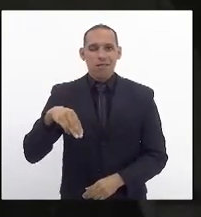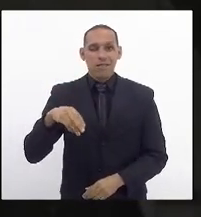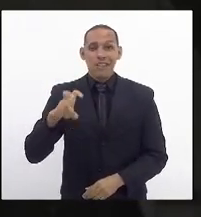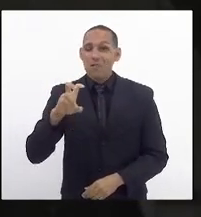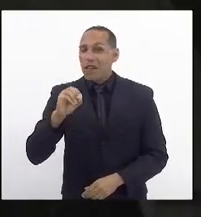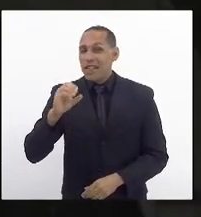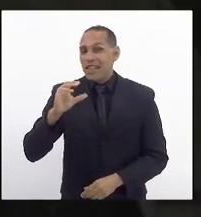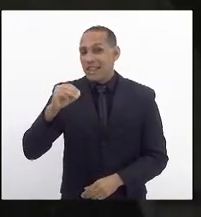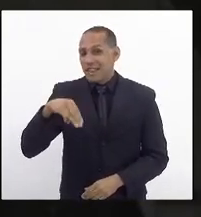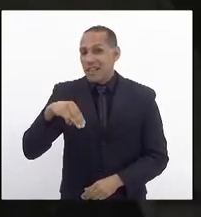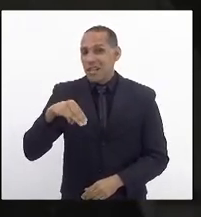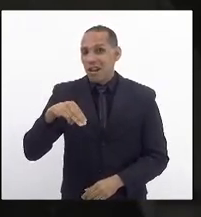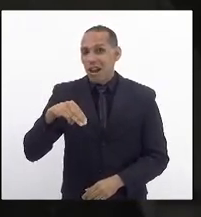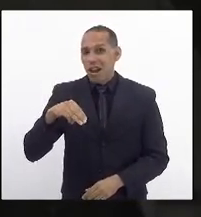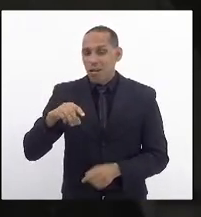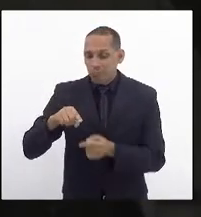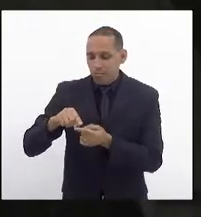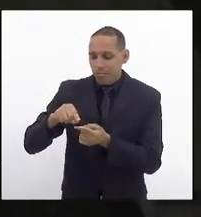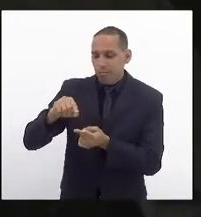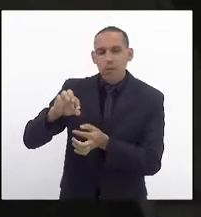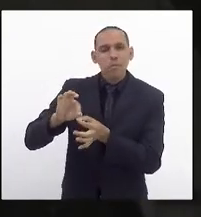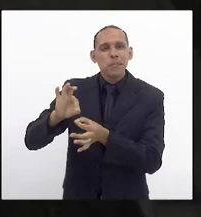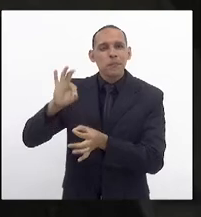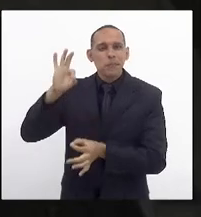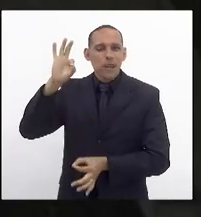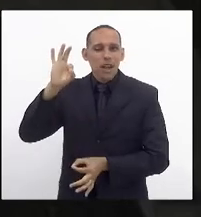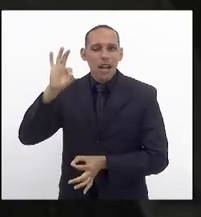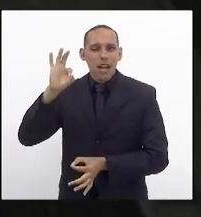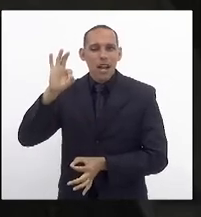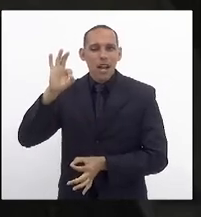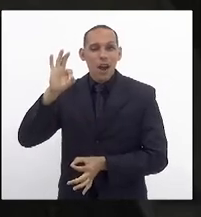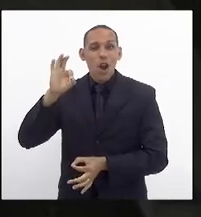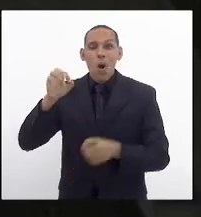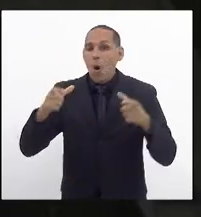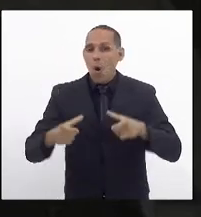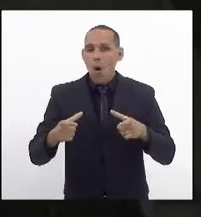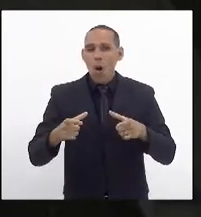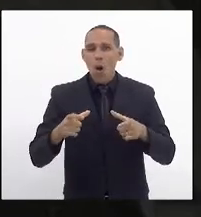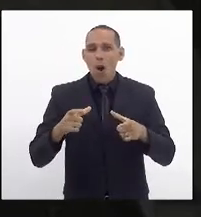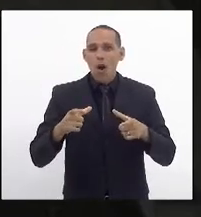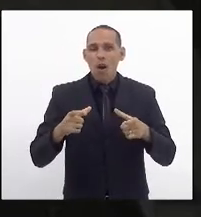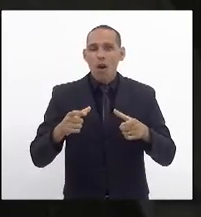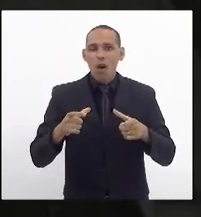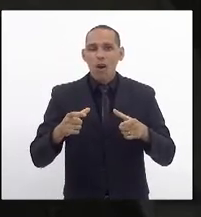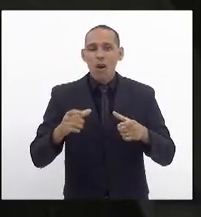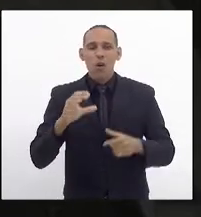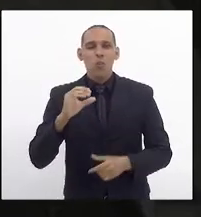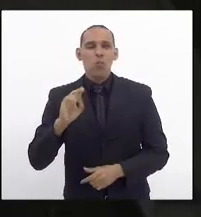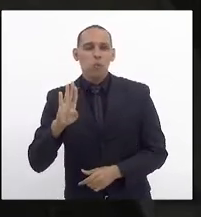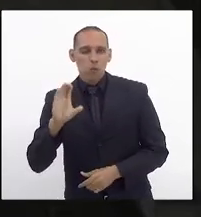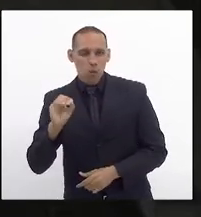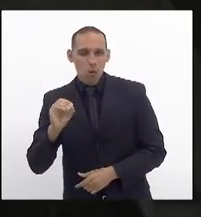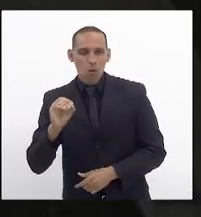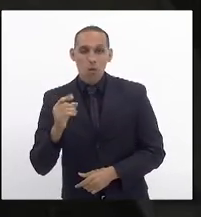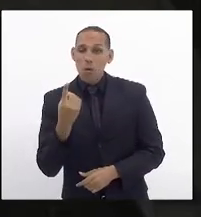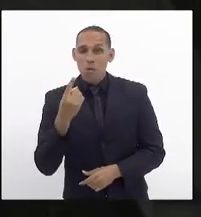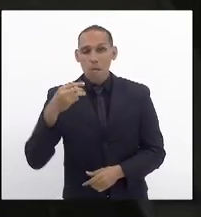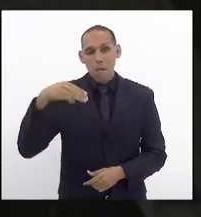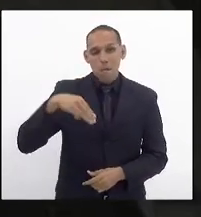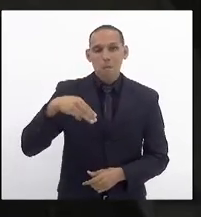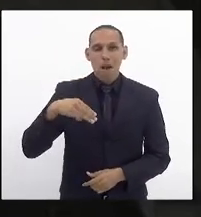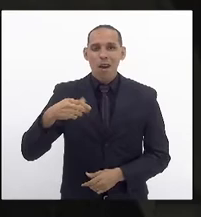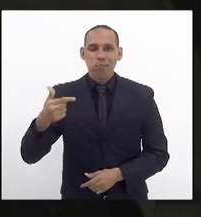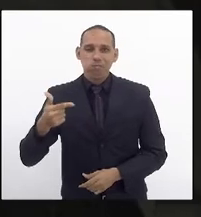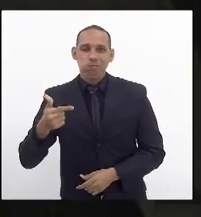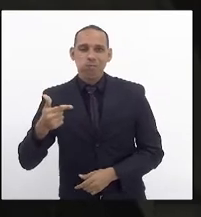50cm de altura de chuva num cubo de 1,4 adu